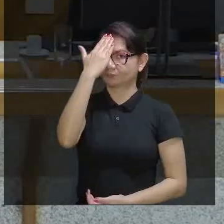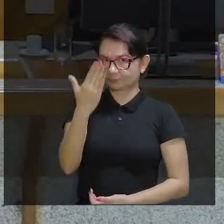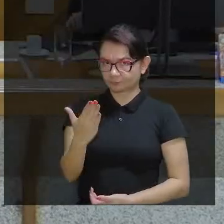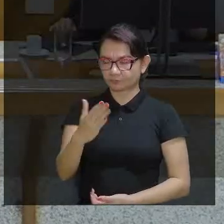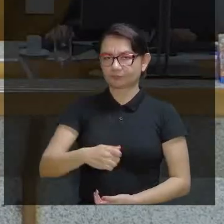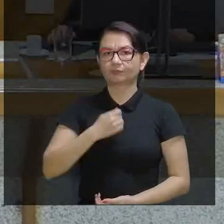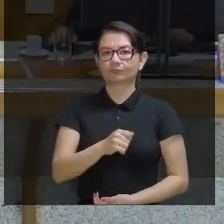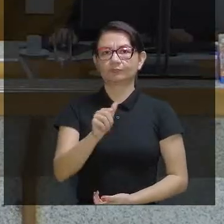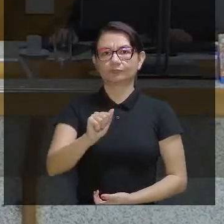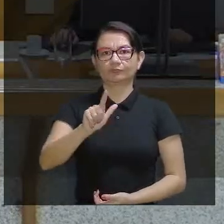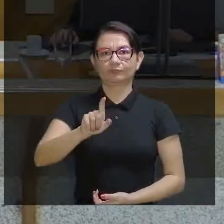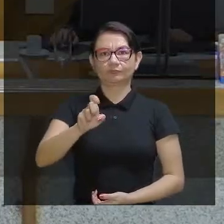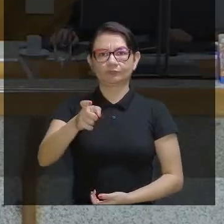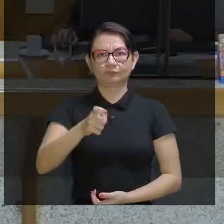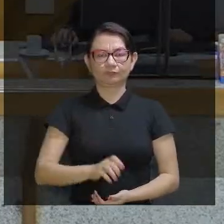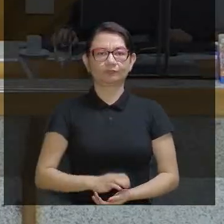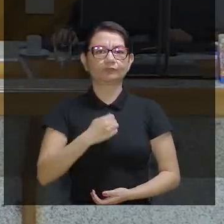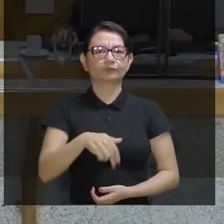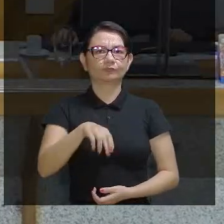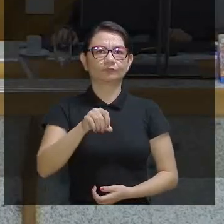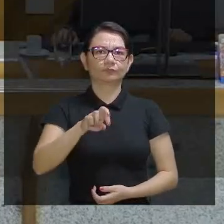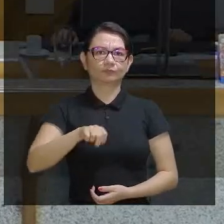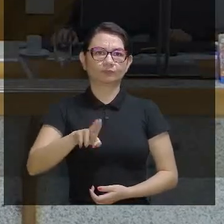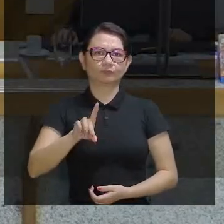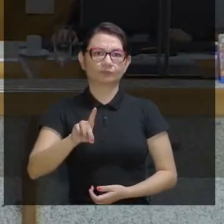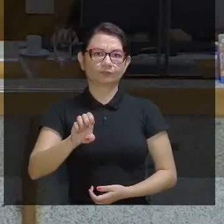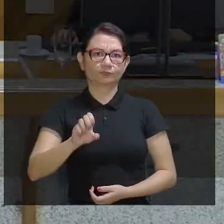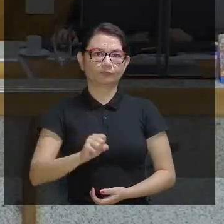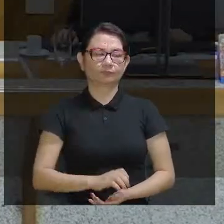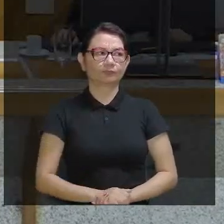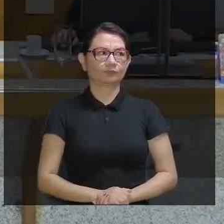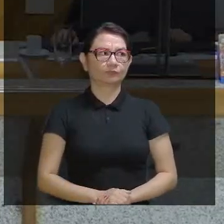doutor Alex Lamy. Foco na bancada central.